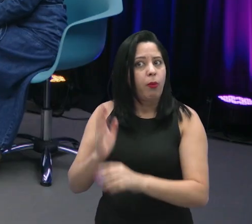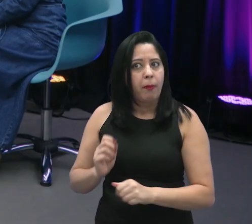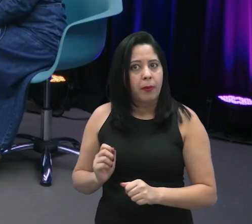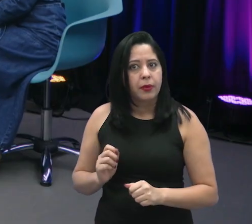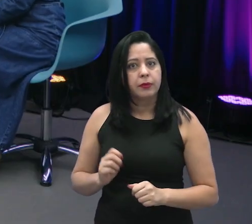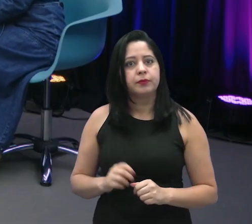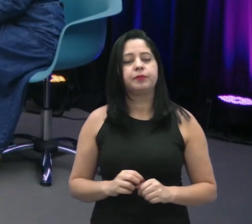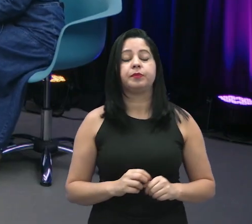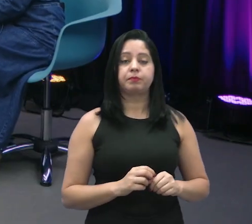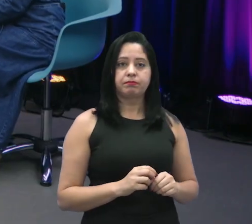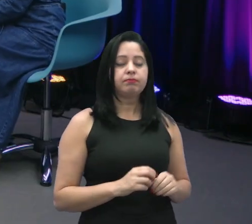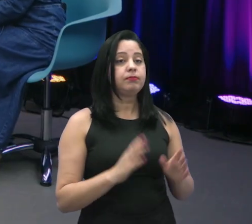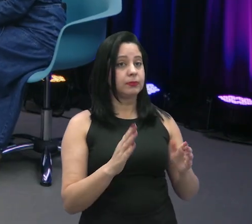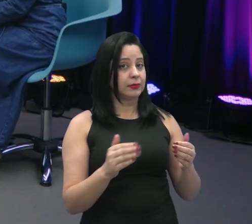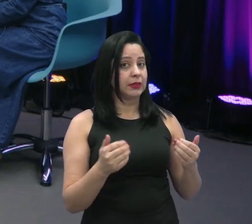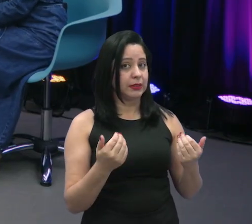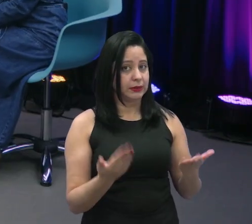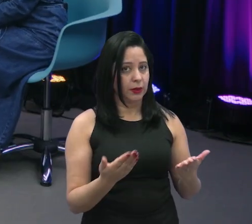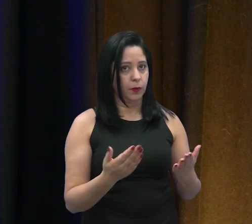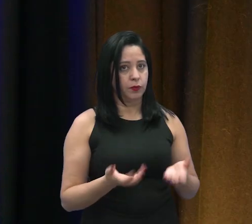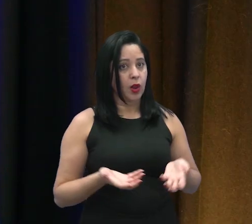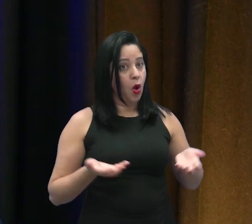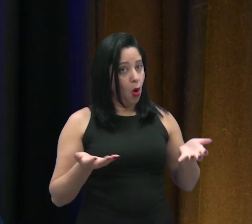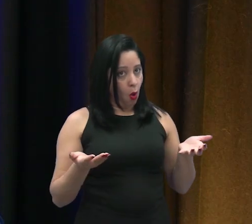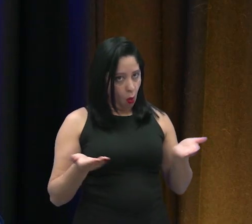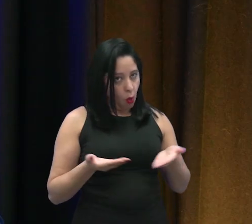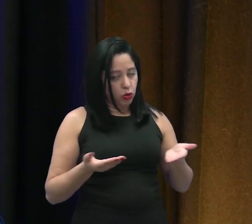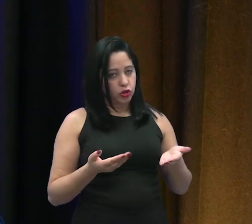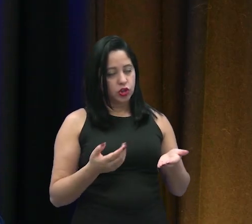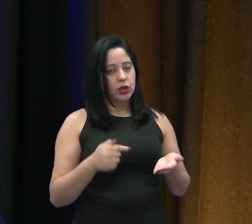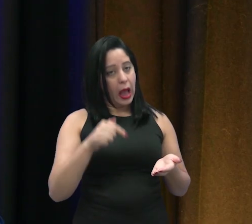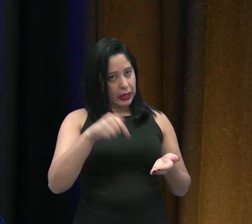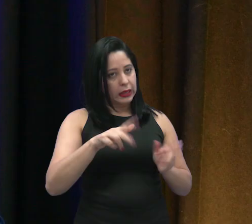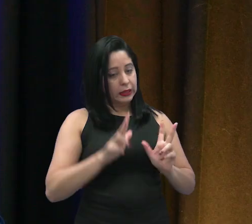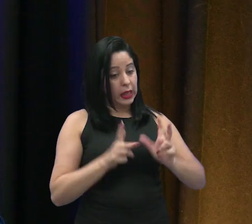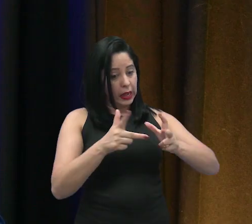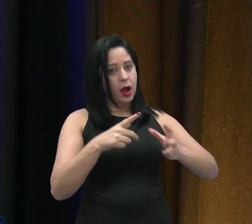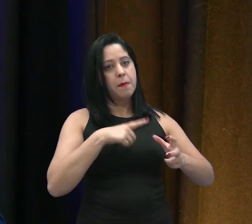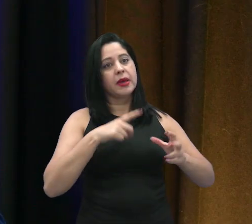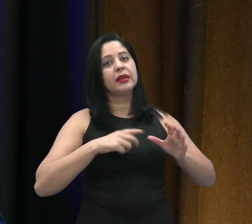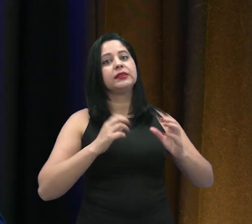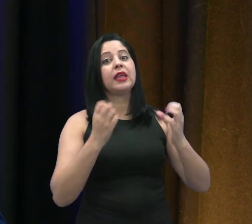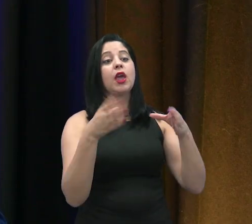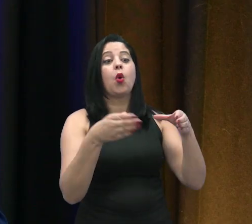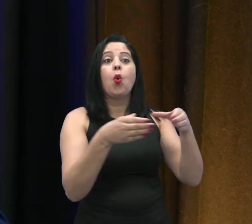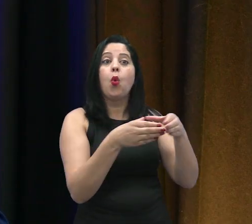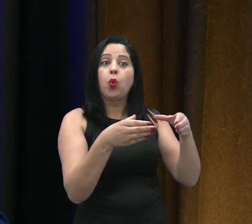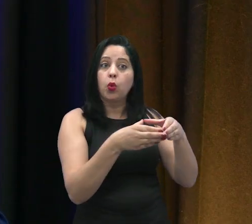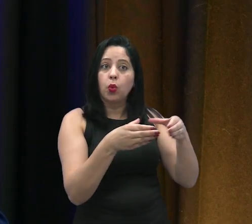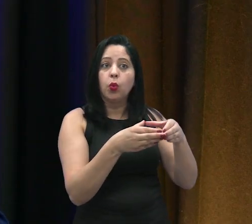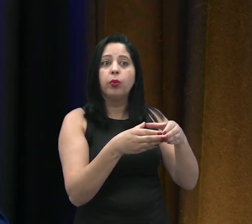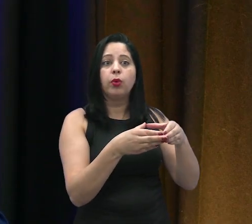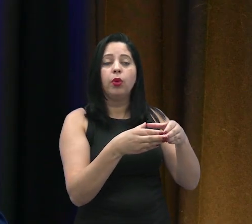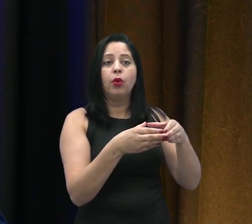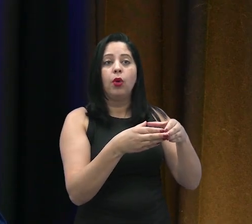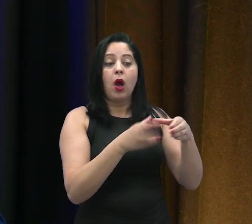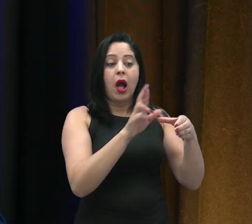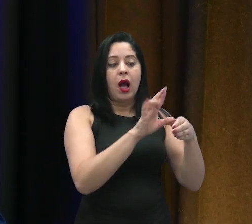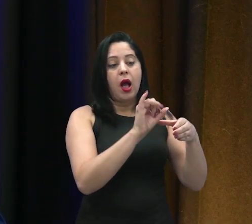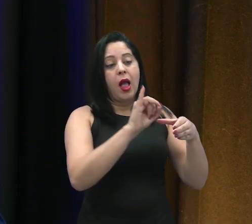mediante a tudo isso, né? Então, hoje, depois da Frente Parlamentar em Defesa da Pessoa com Autismo, a Prefeitura criou o RIA e no